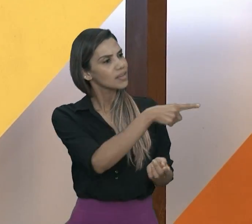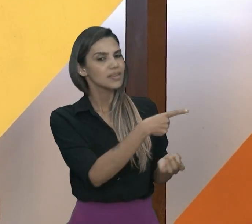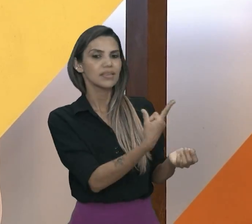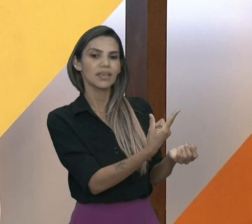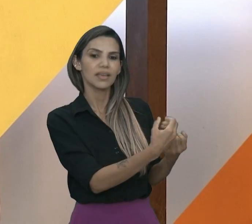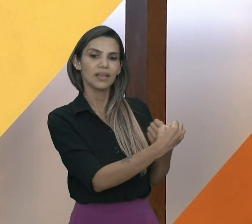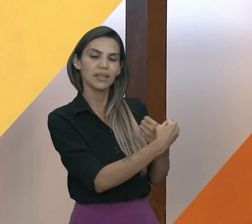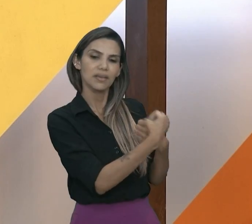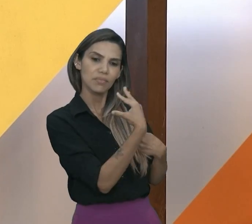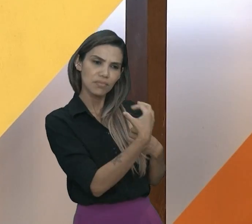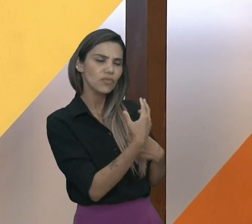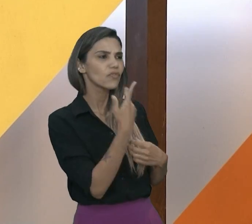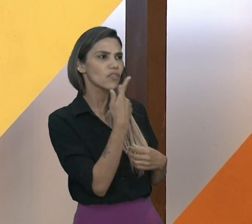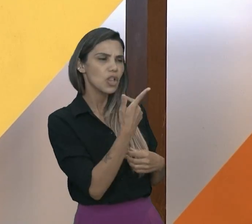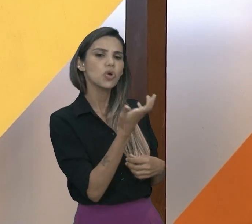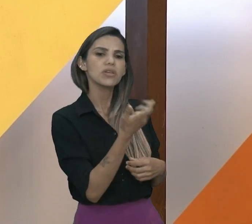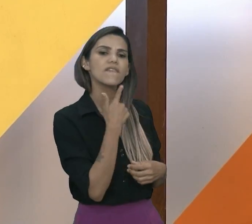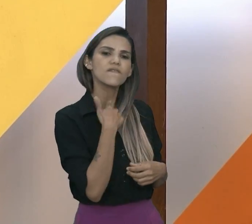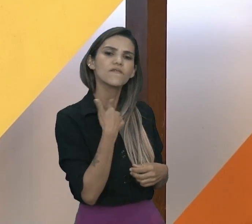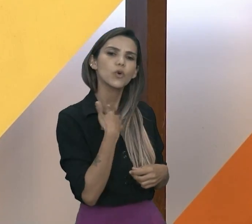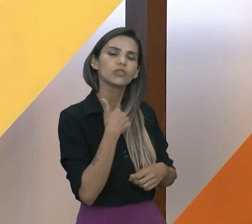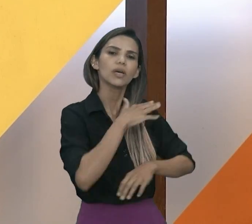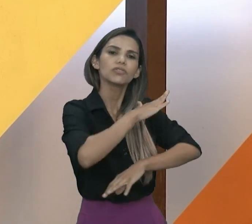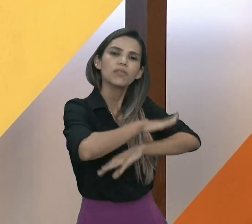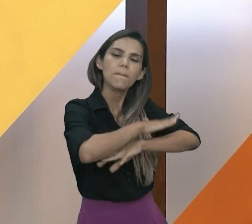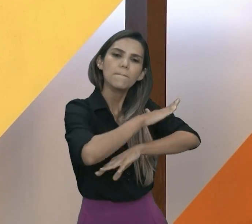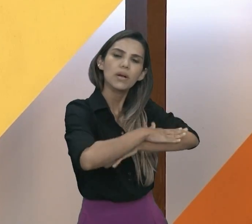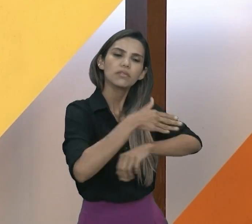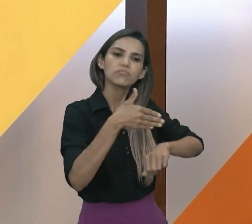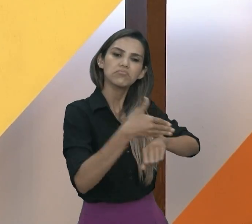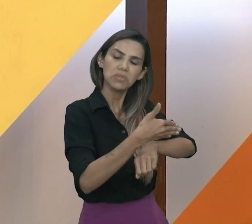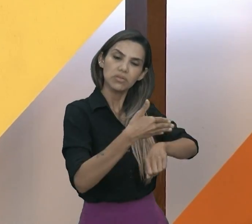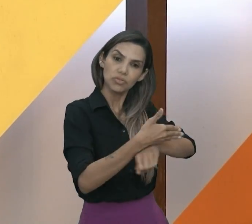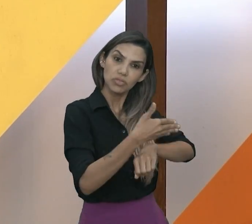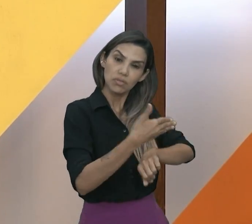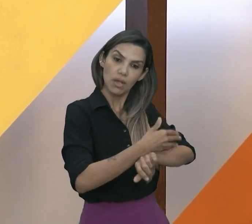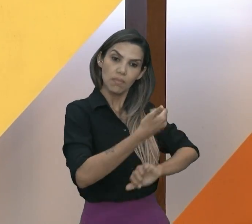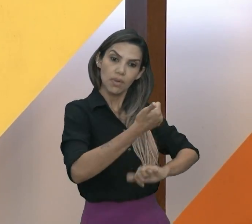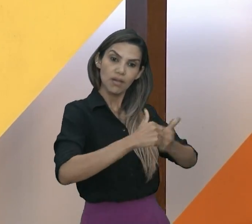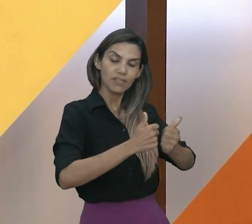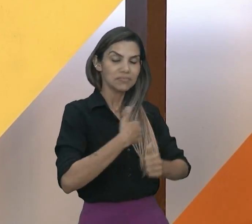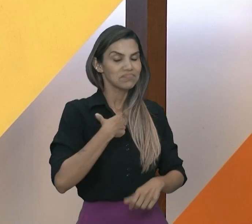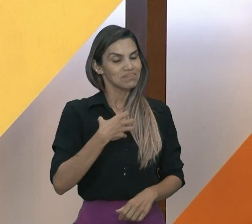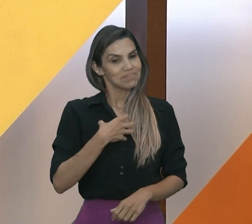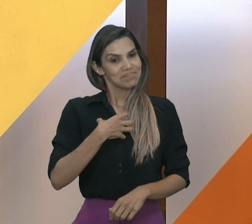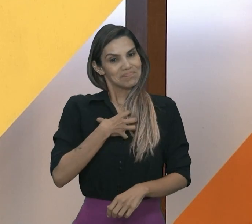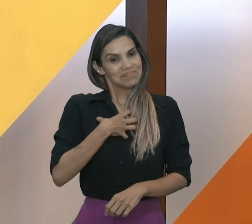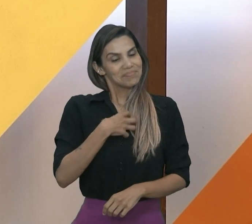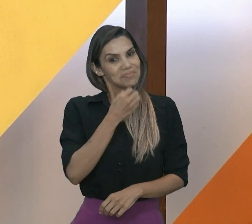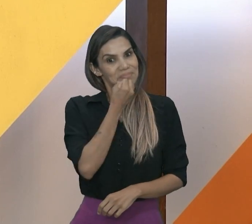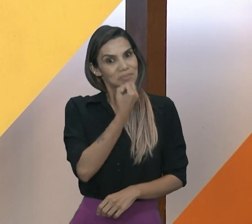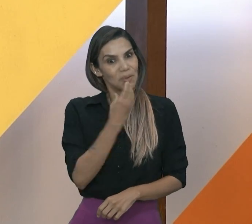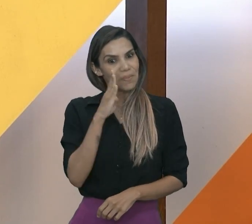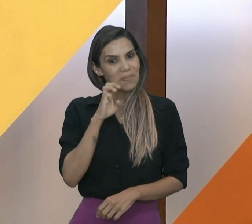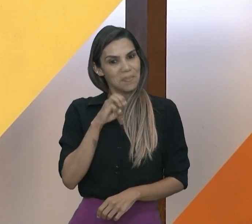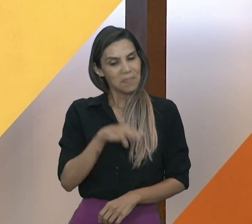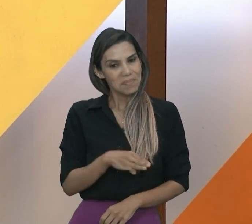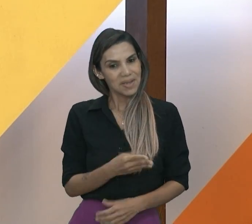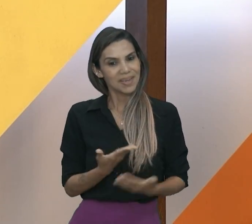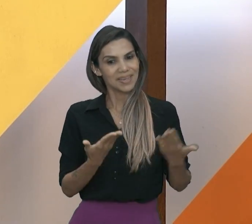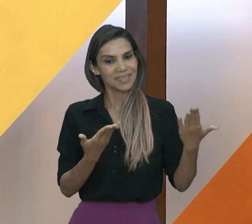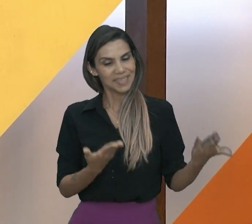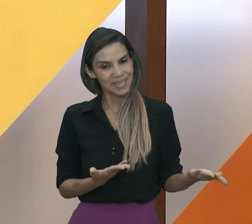da banca para verificar como é que ia acontecer isso. Então foi uma sensação muito bacana o professor da